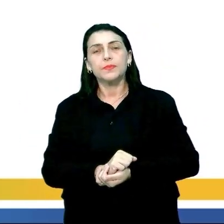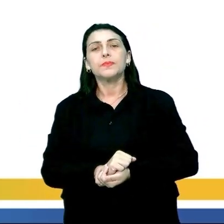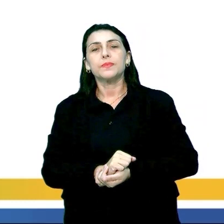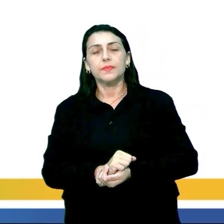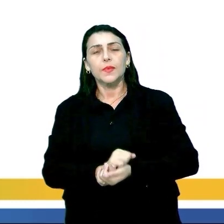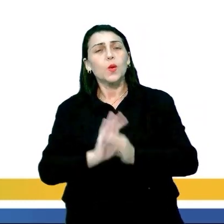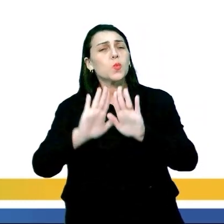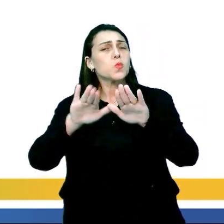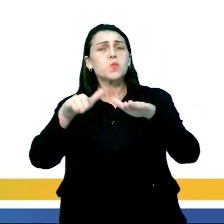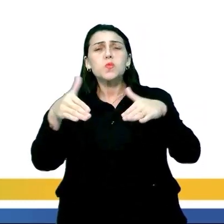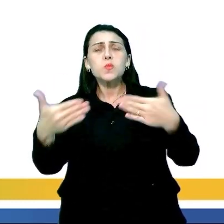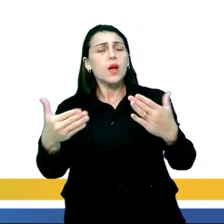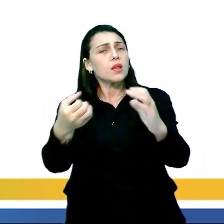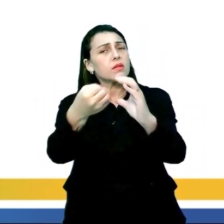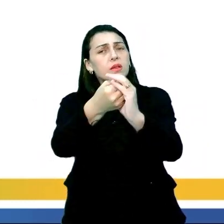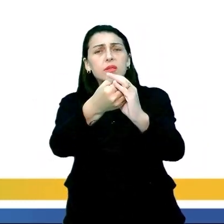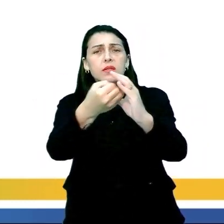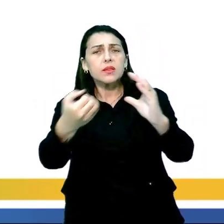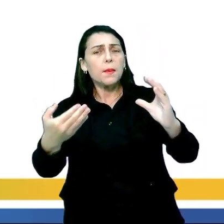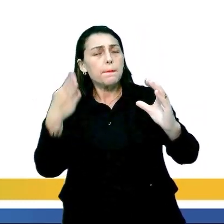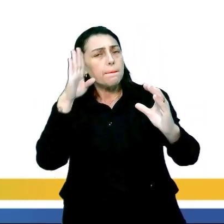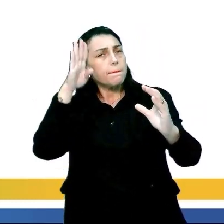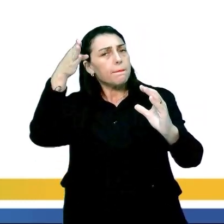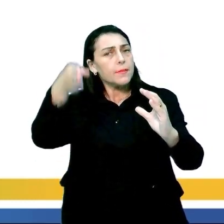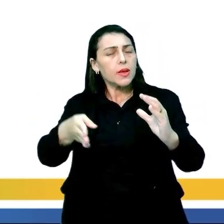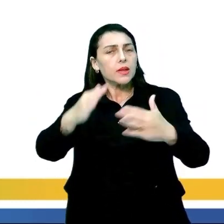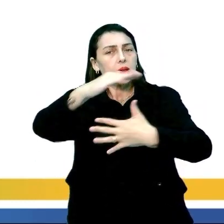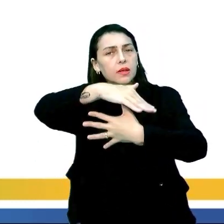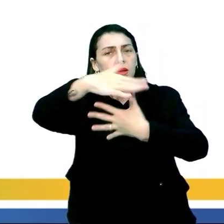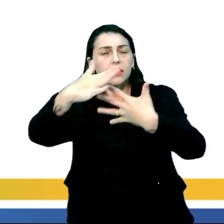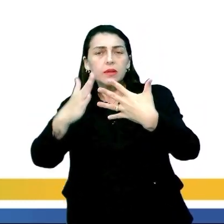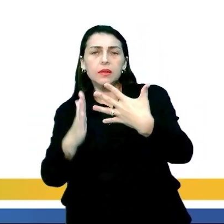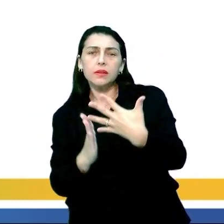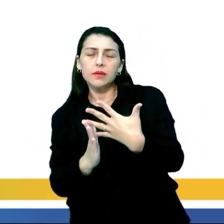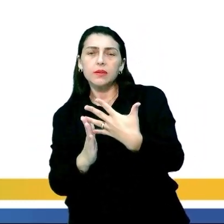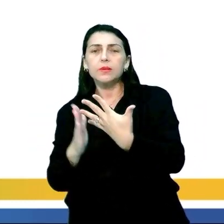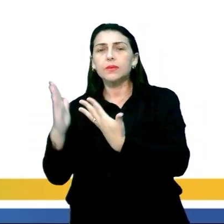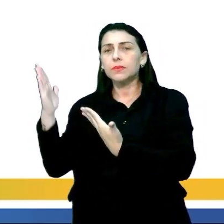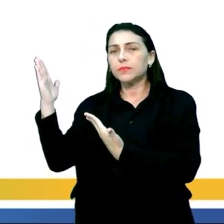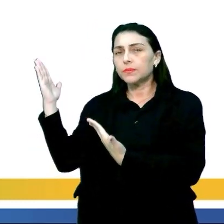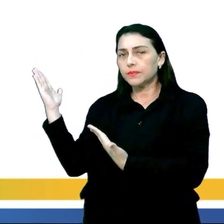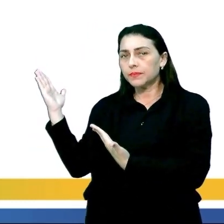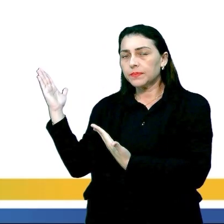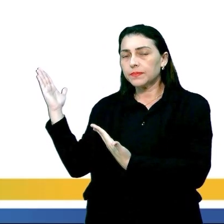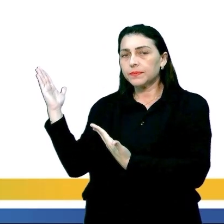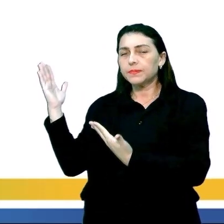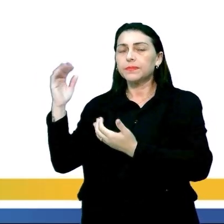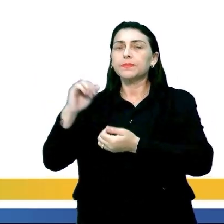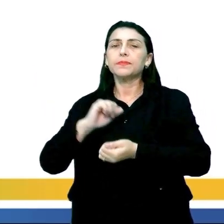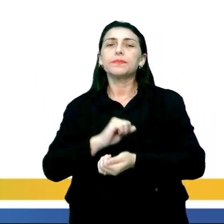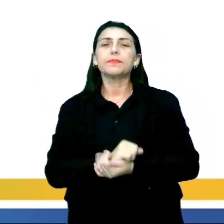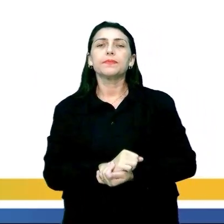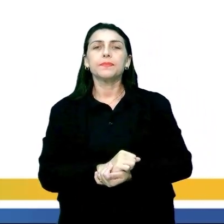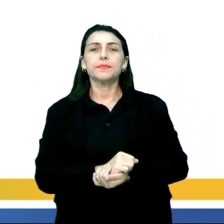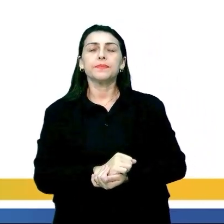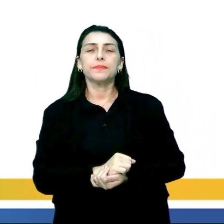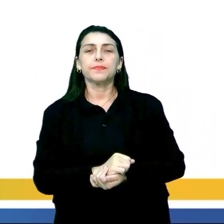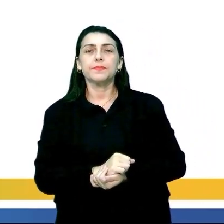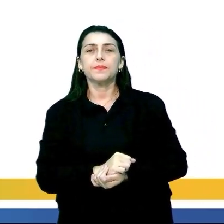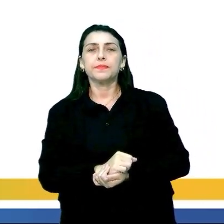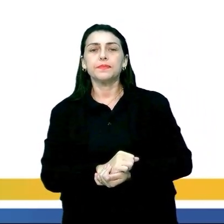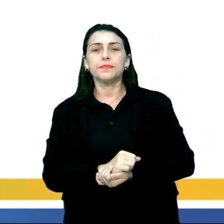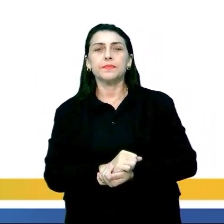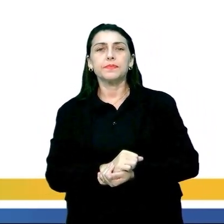Atlântica. Quais seriam, então, as principais características desse bioma chamado de Mata